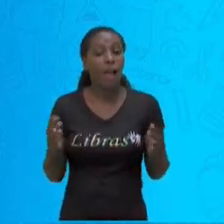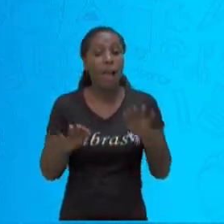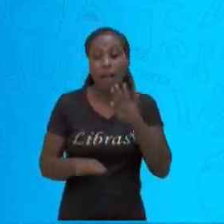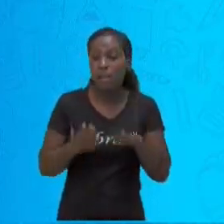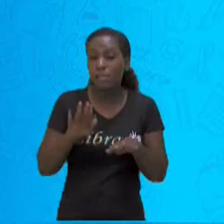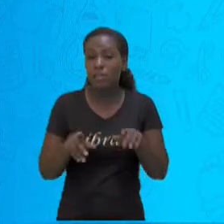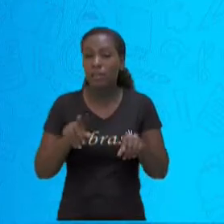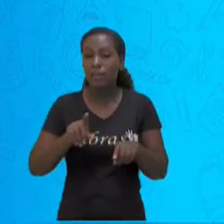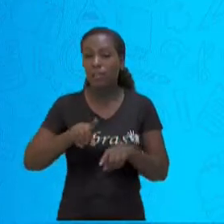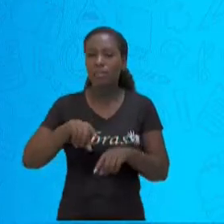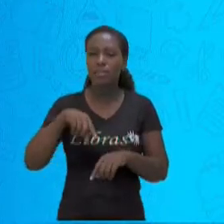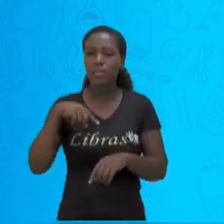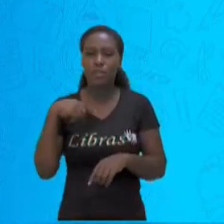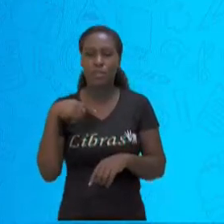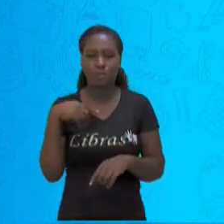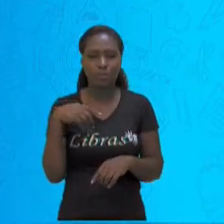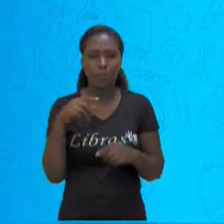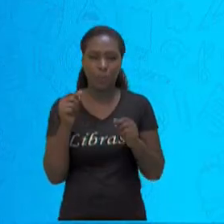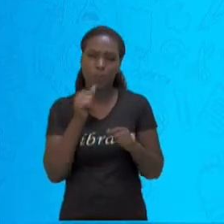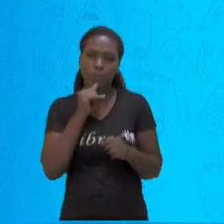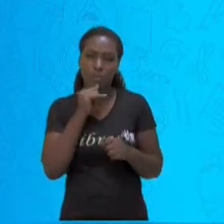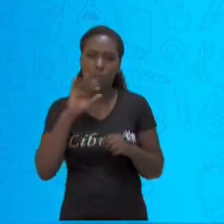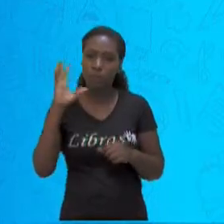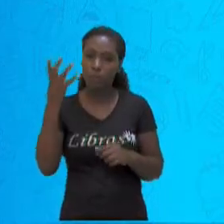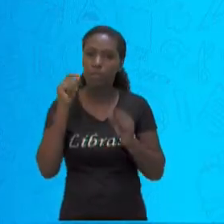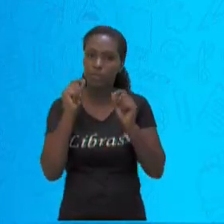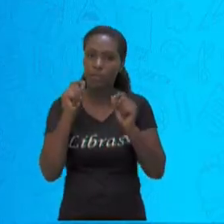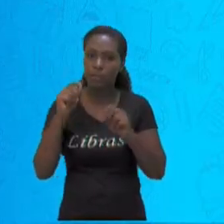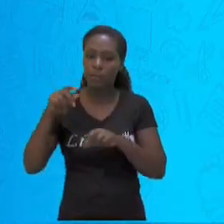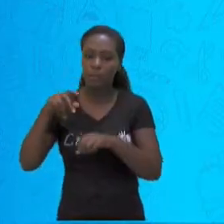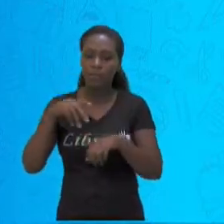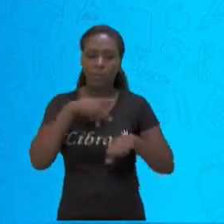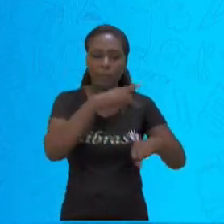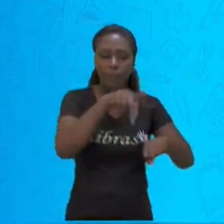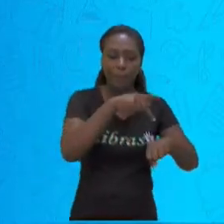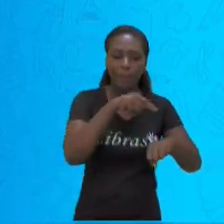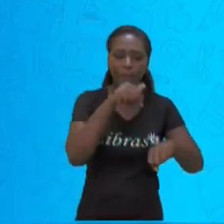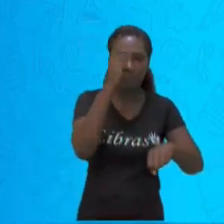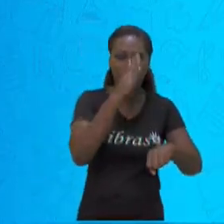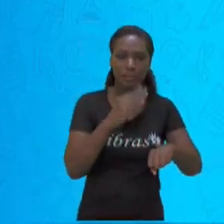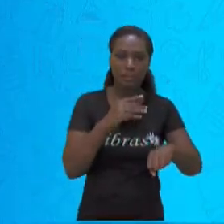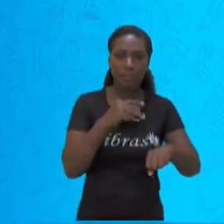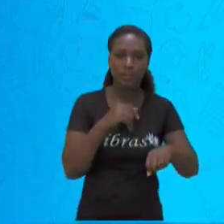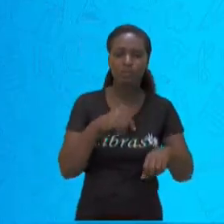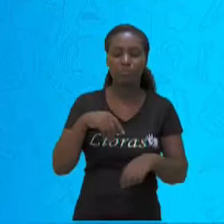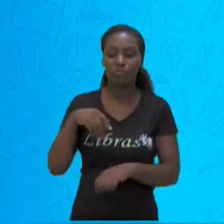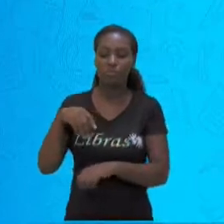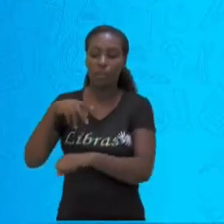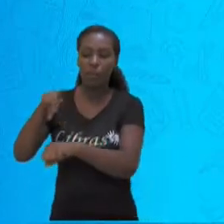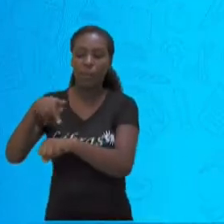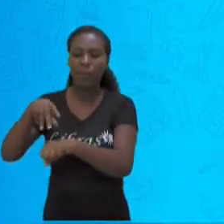uma outra cultura. Não esqueça, você mora no Brasil.